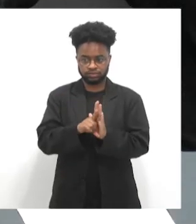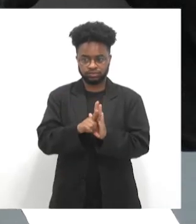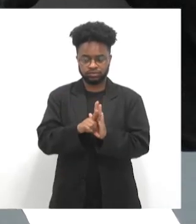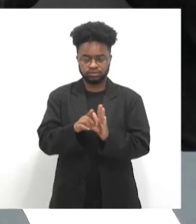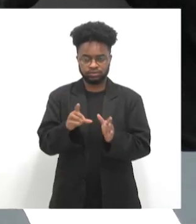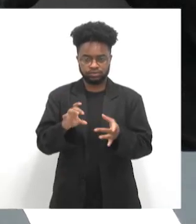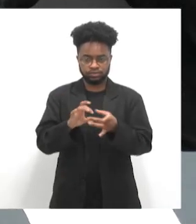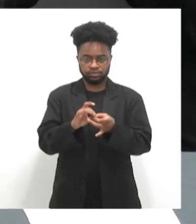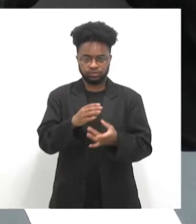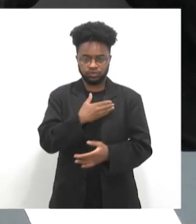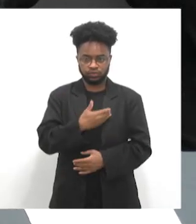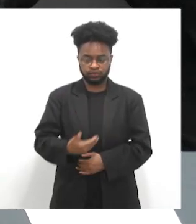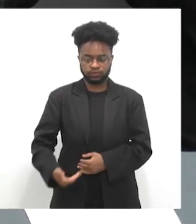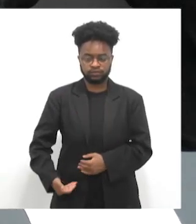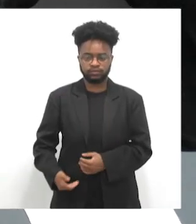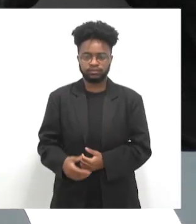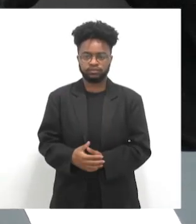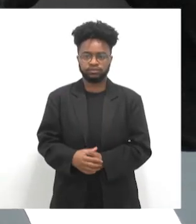governo.